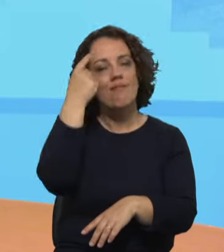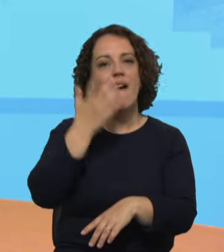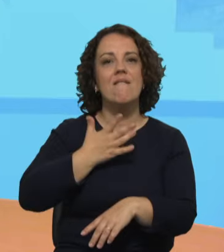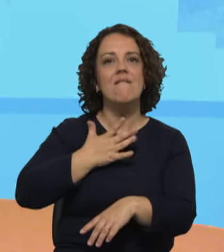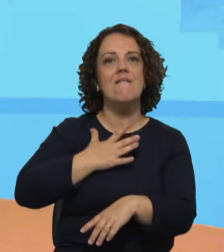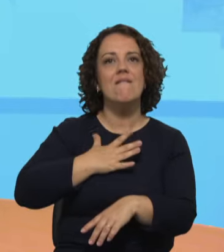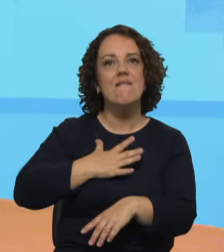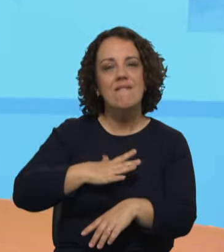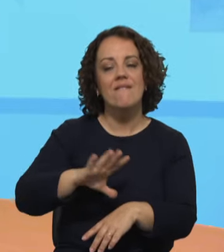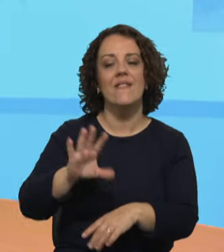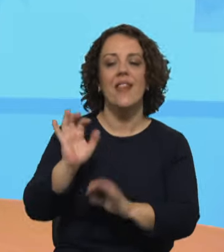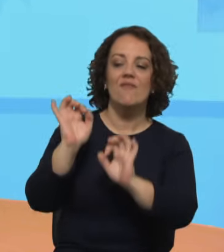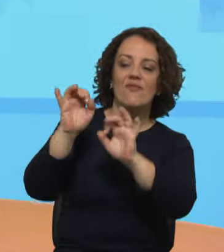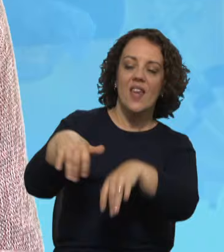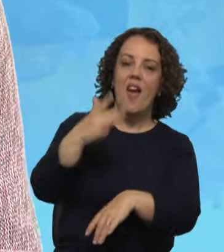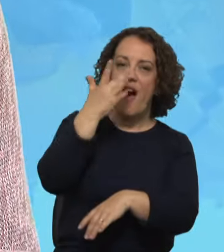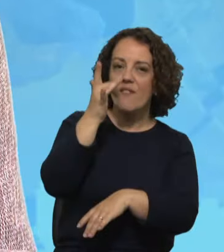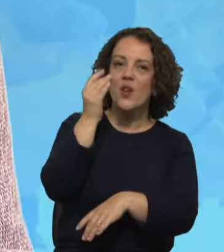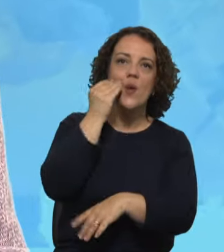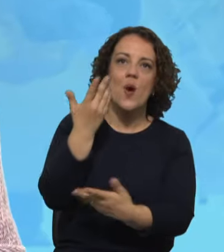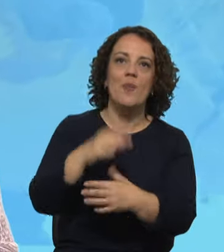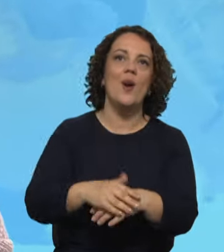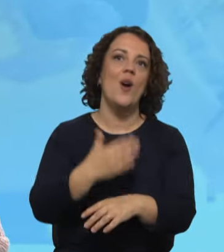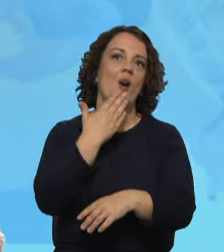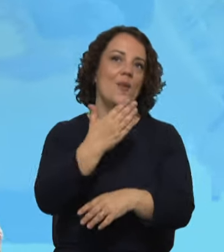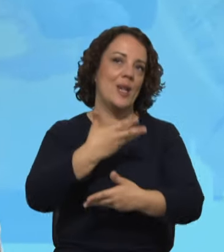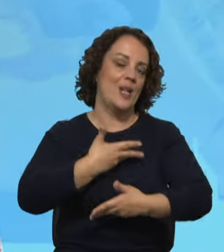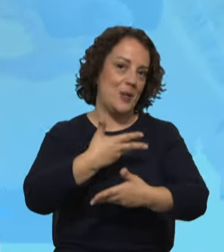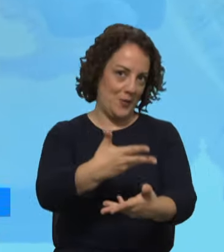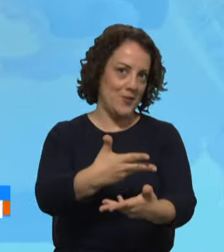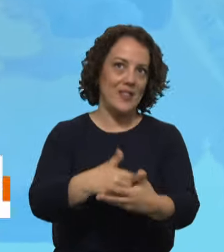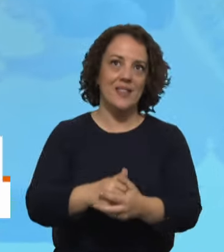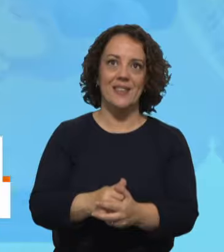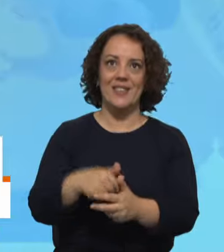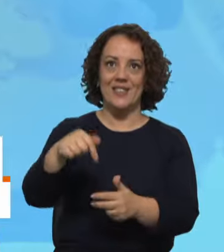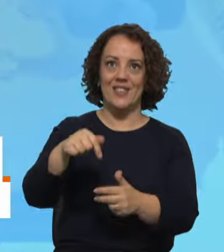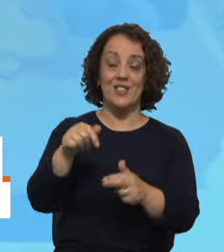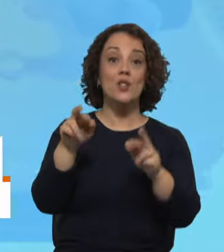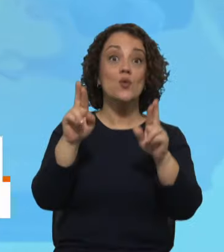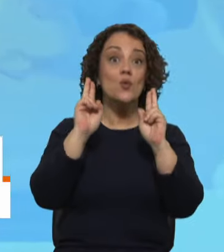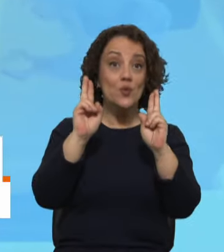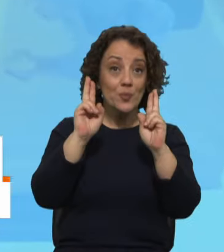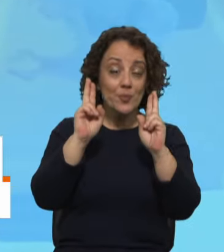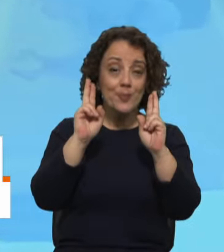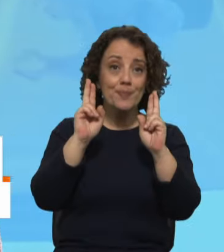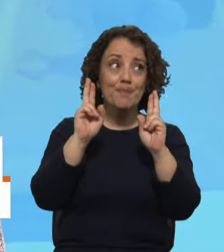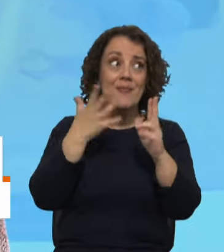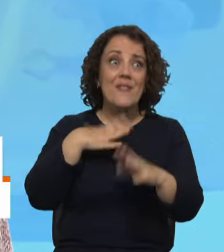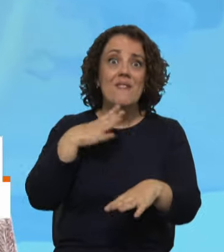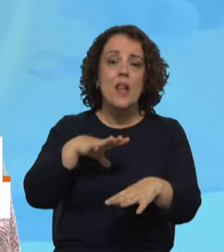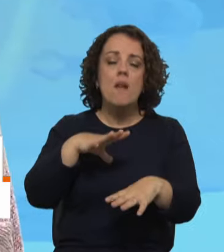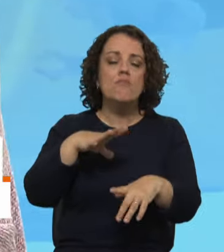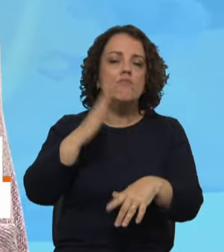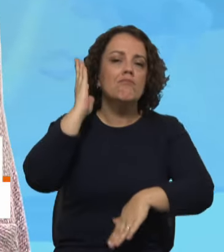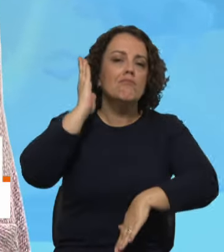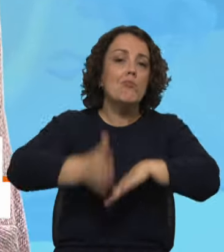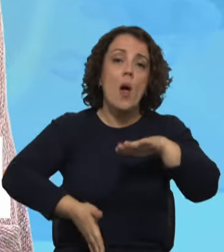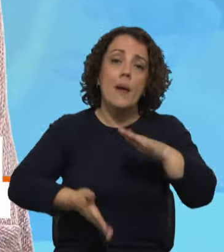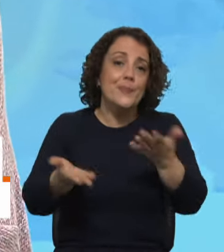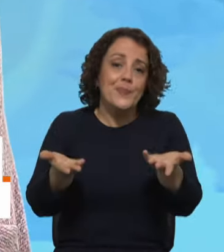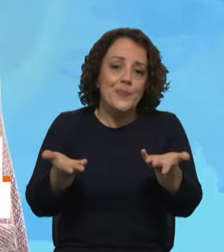África Boa tarde Lígia obrigada também por este convite este desejo surgiu de uma forma muito Inesperada no fundo